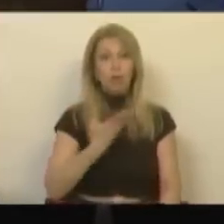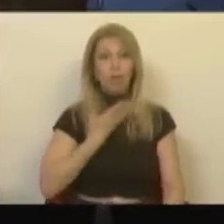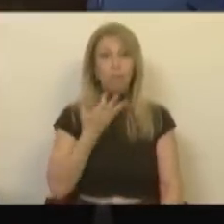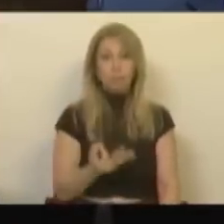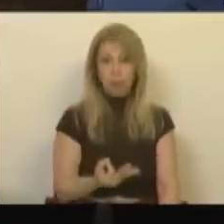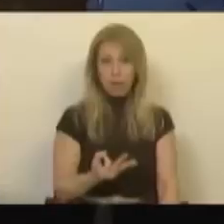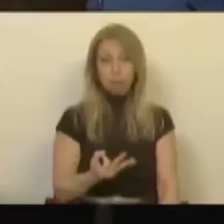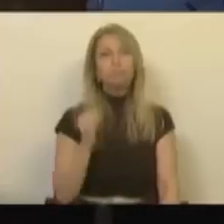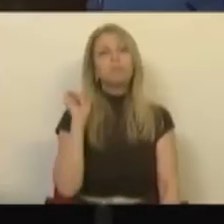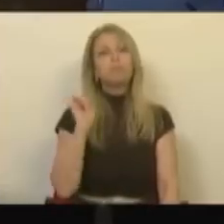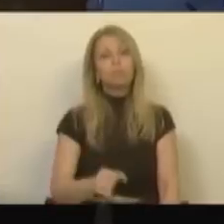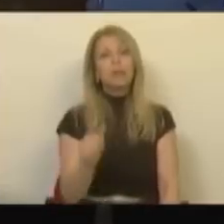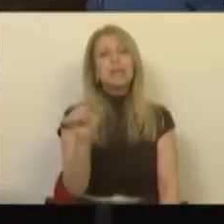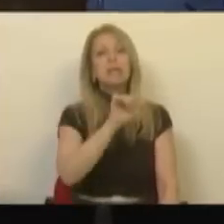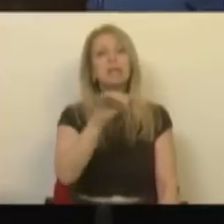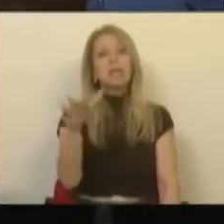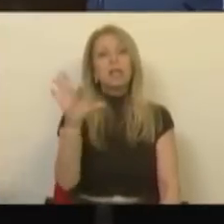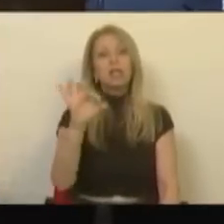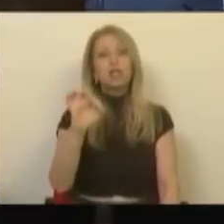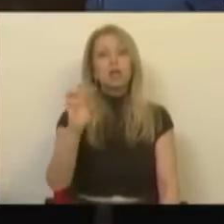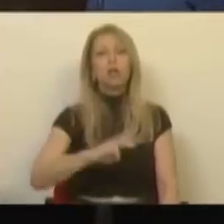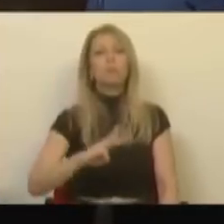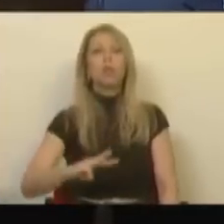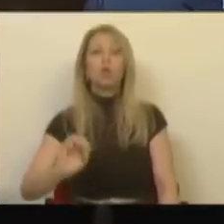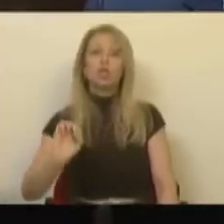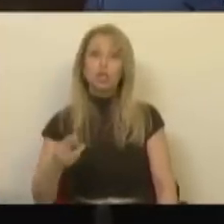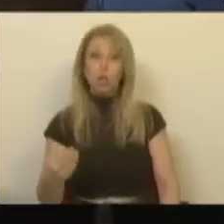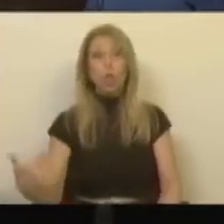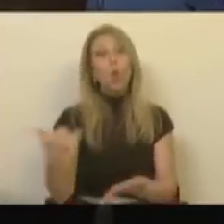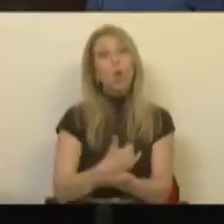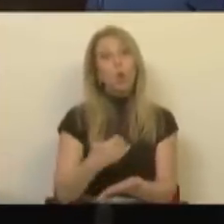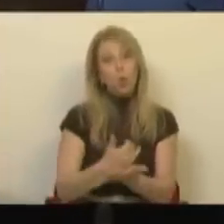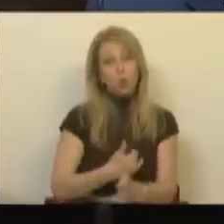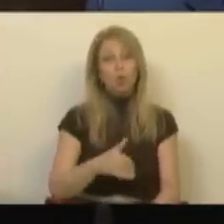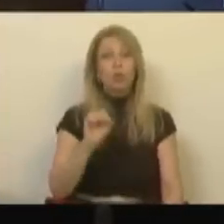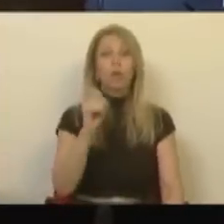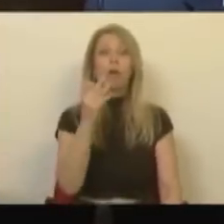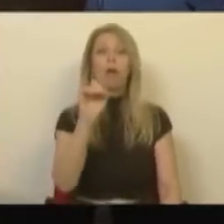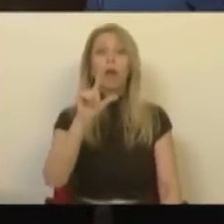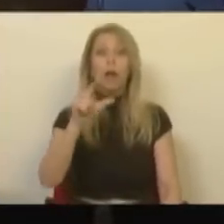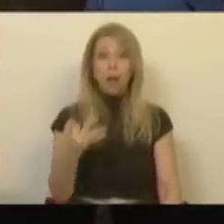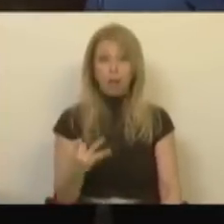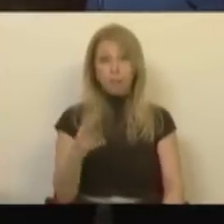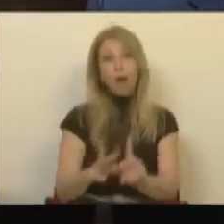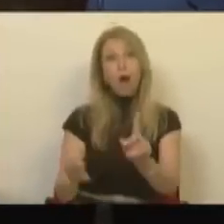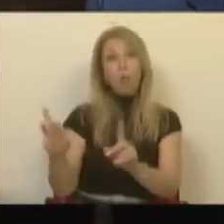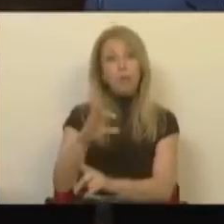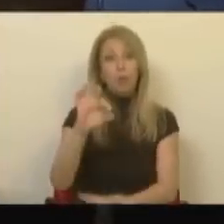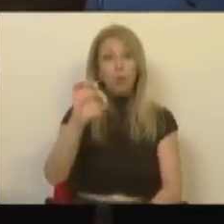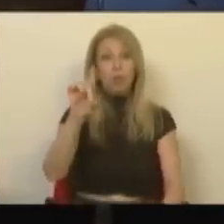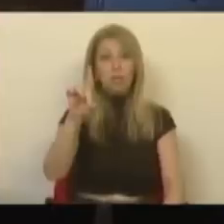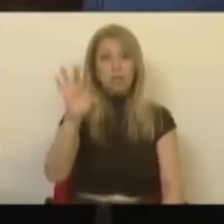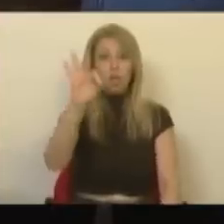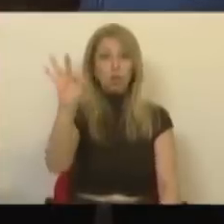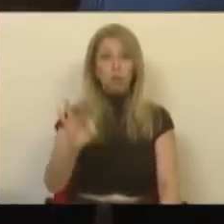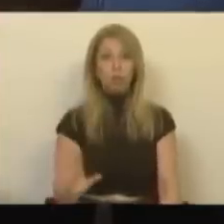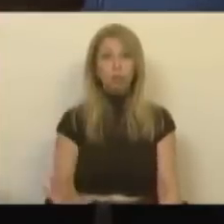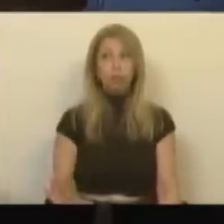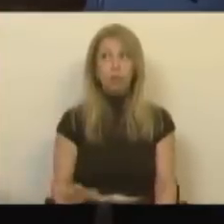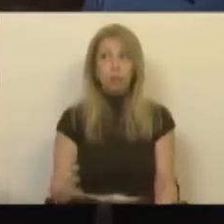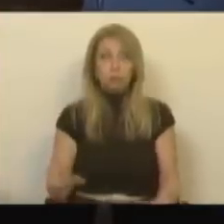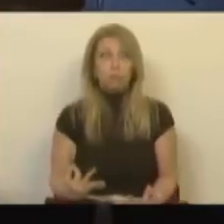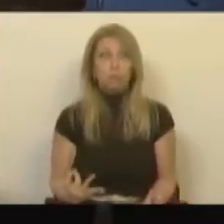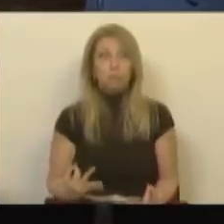acendem a 518 milhões de euros e os lucros da Gal aumentaram 86%. alcançando